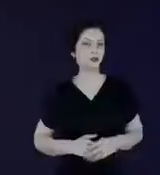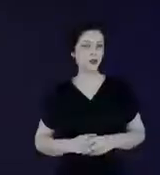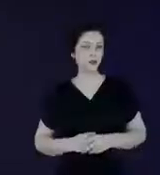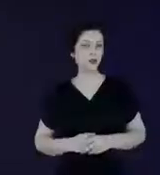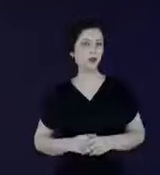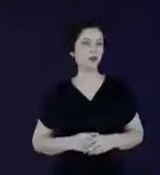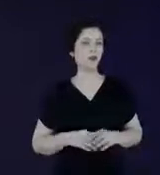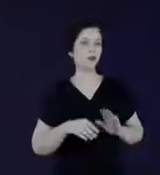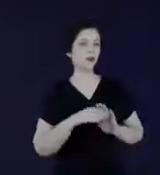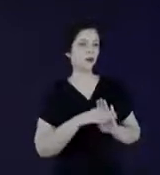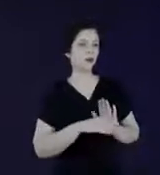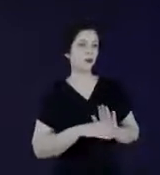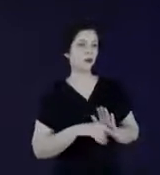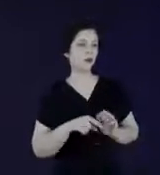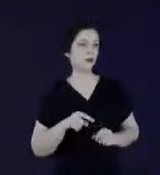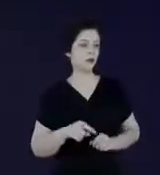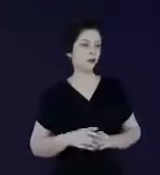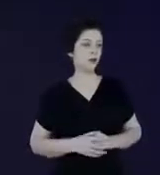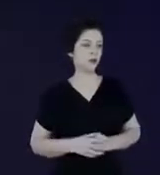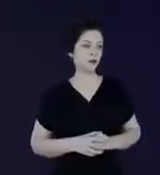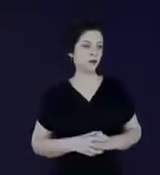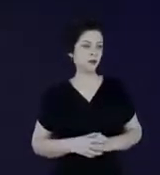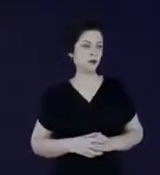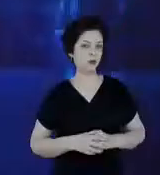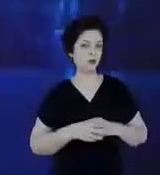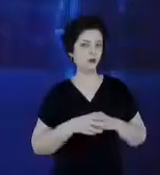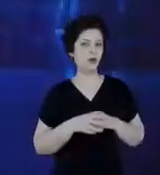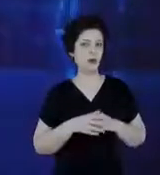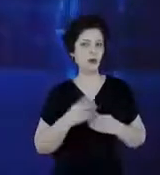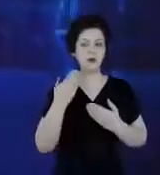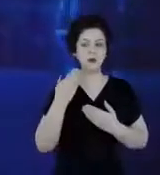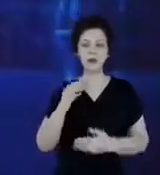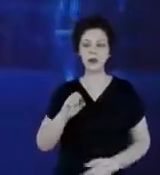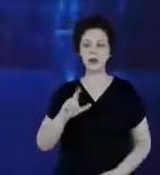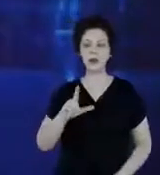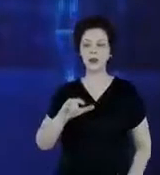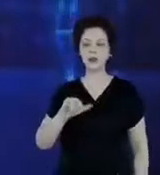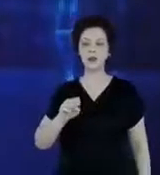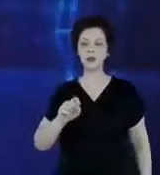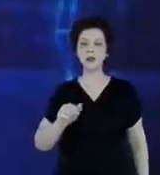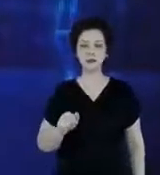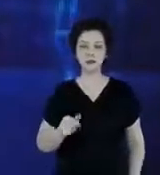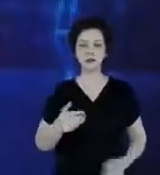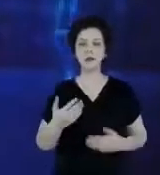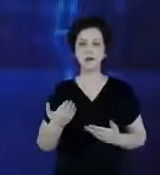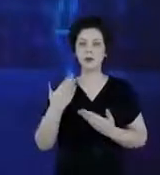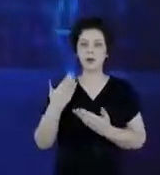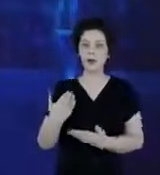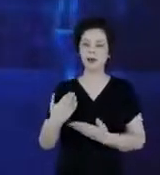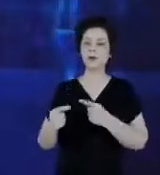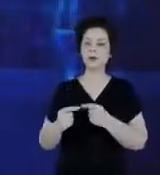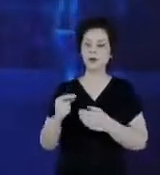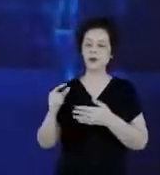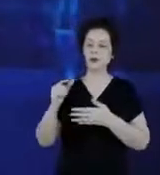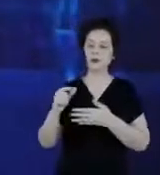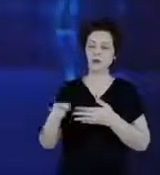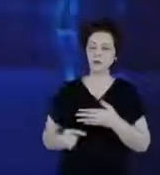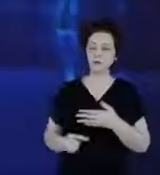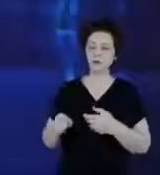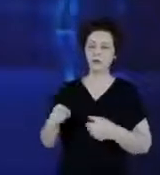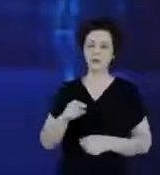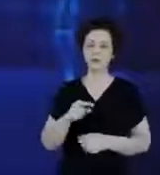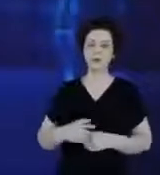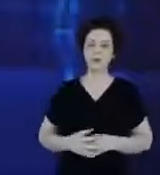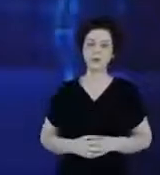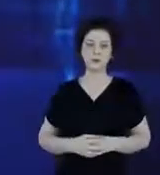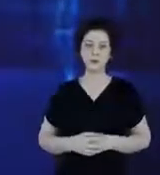programa. Ok, muito obrigado, Elisa. Obrigado aí pelos pontos trazidos aí pela Zil,